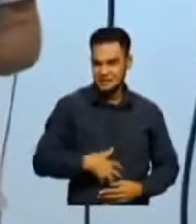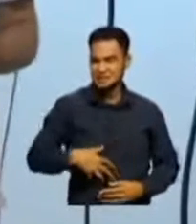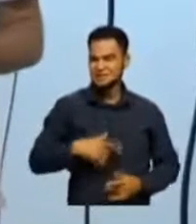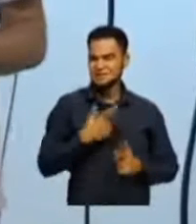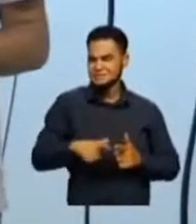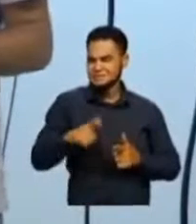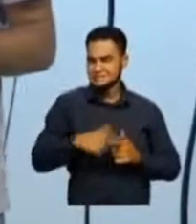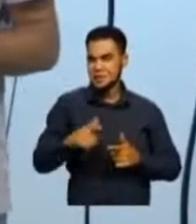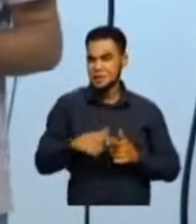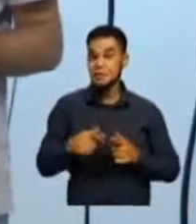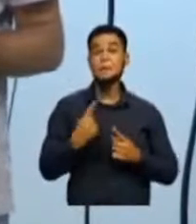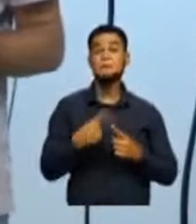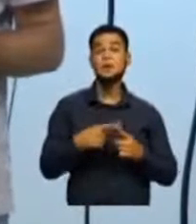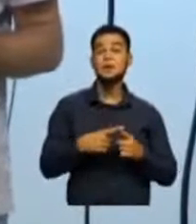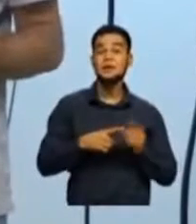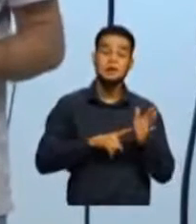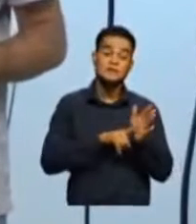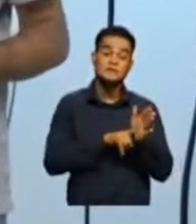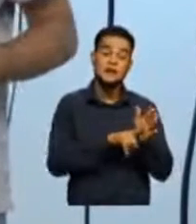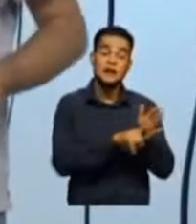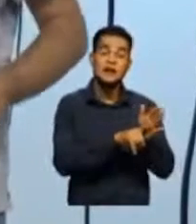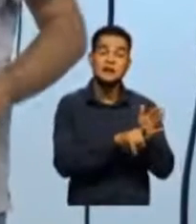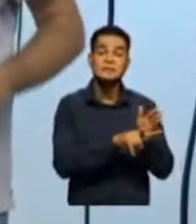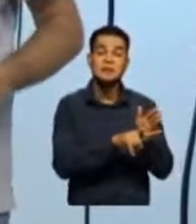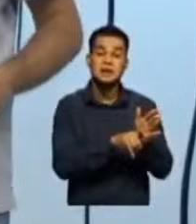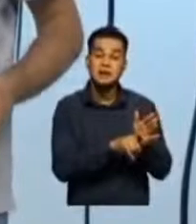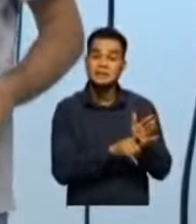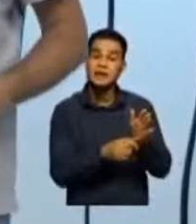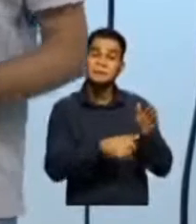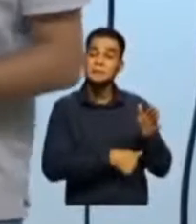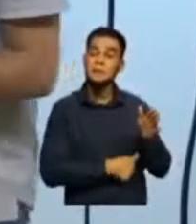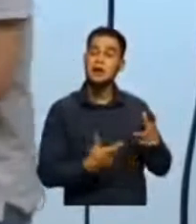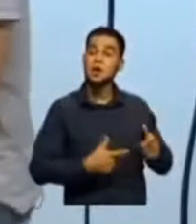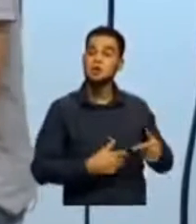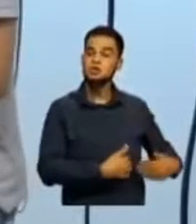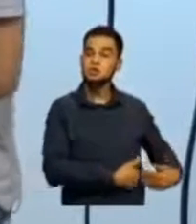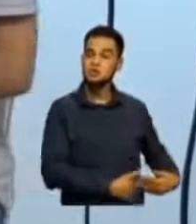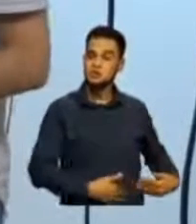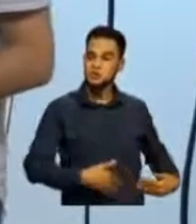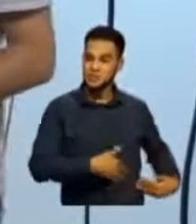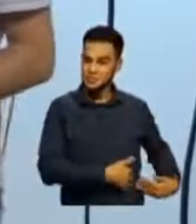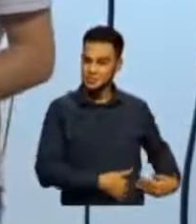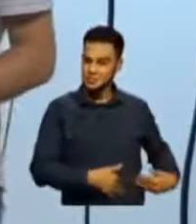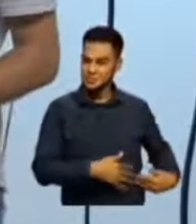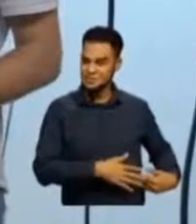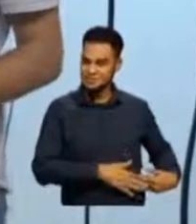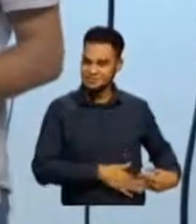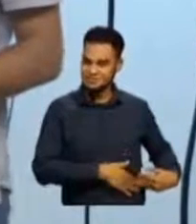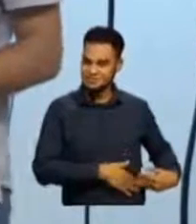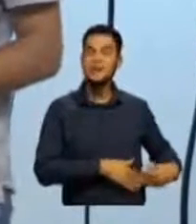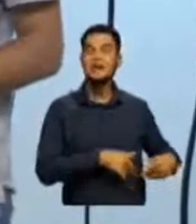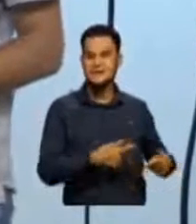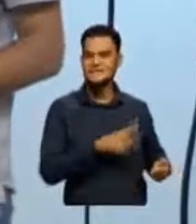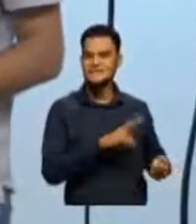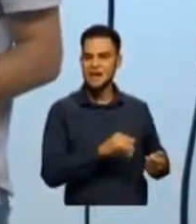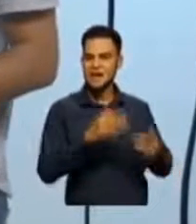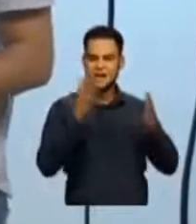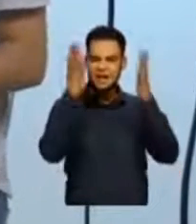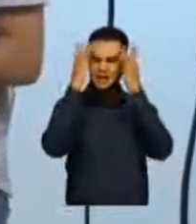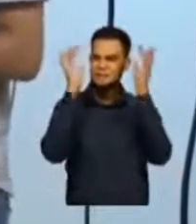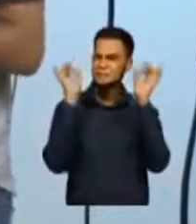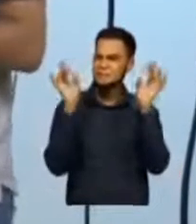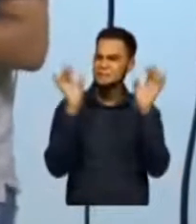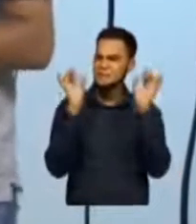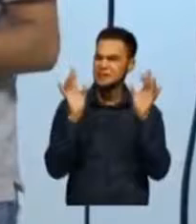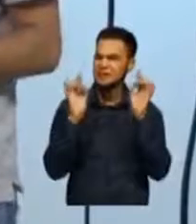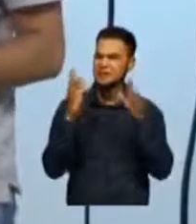vai parasitar o nosso sistema porta-hepático nessa região aqui, e dor de cabeça, distúrbios